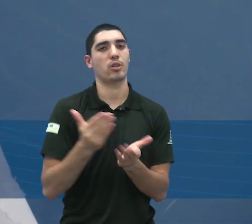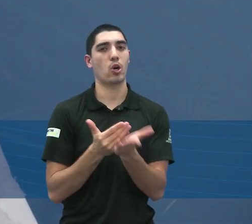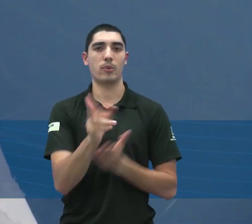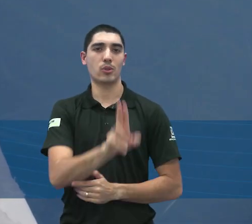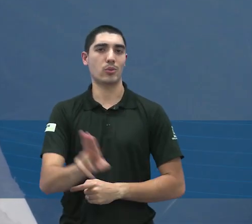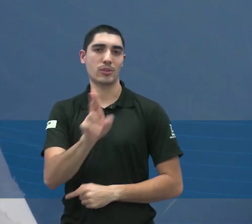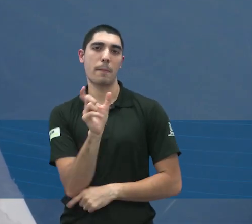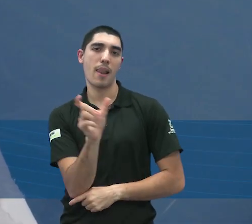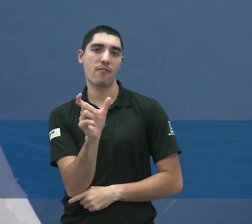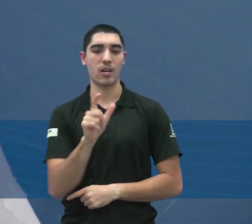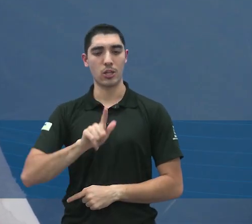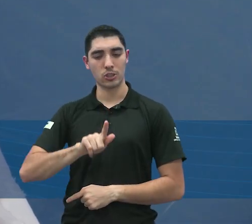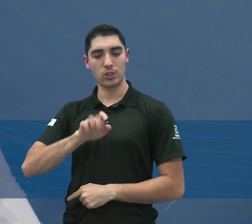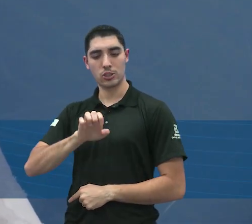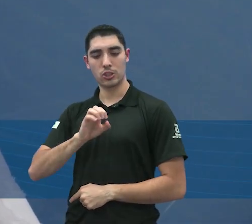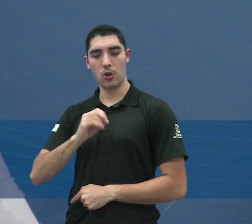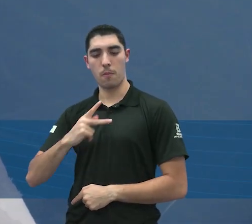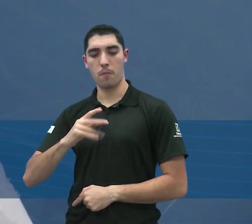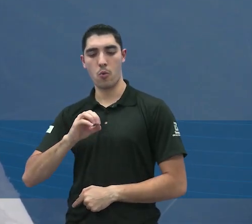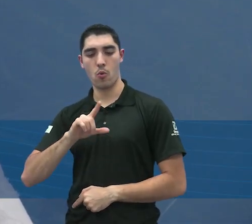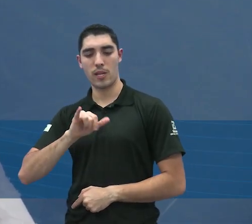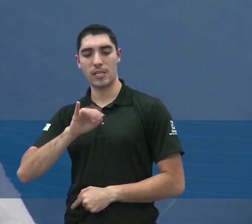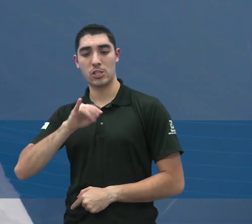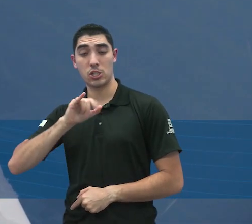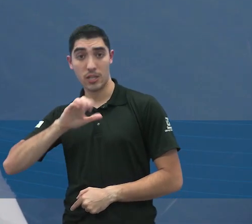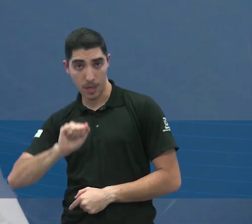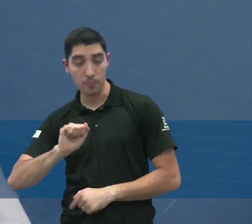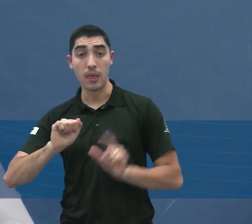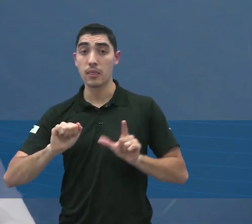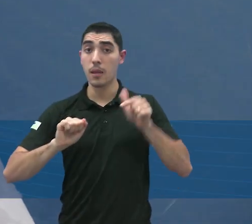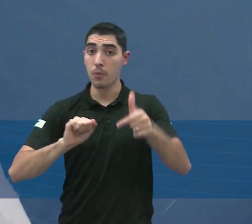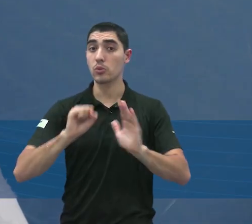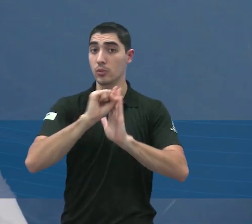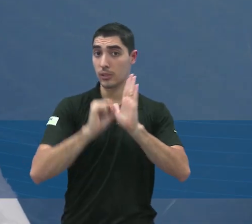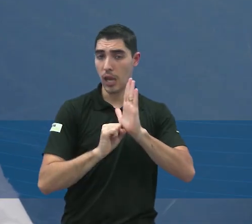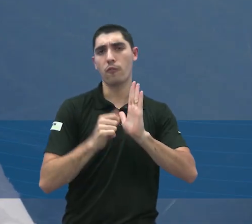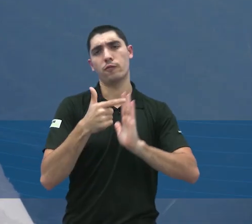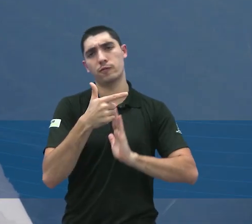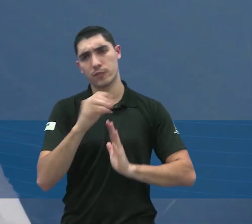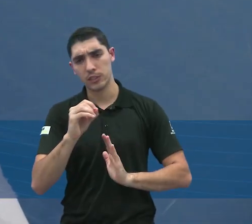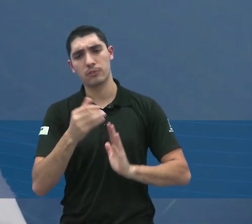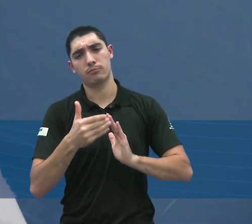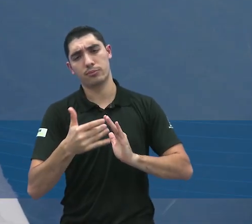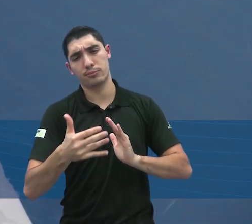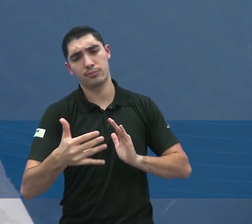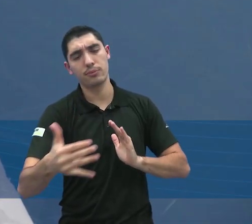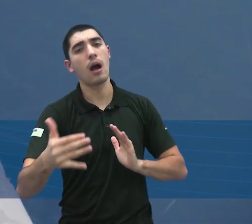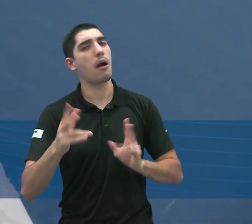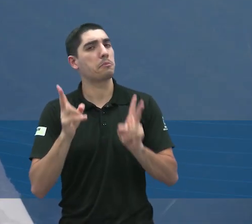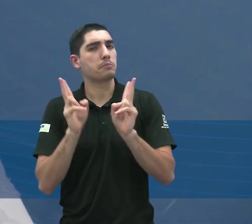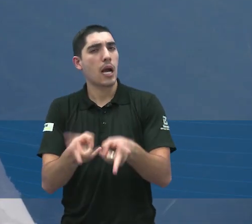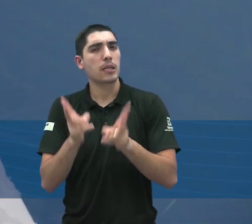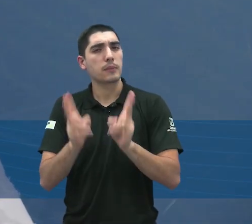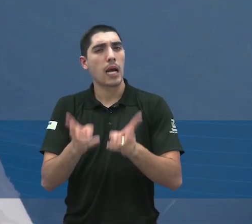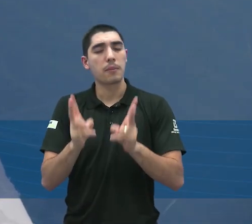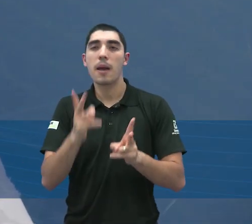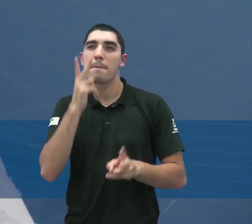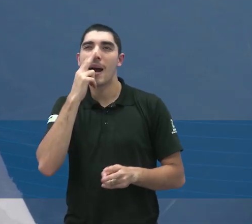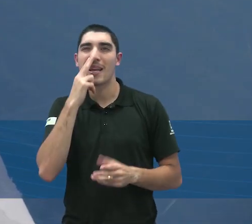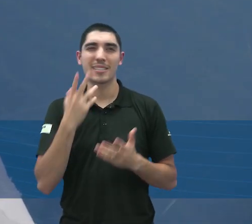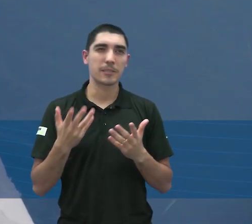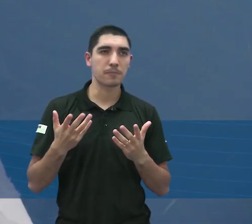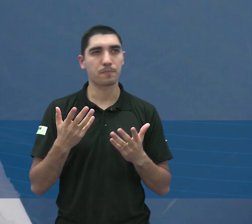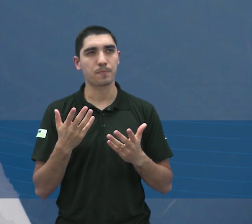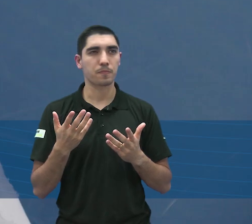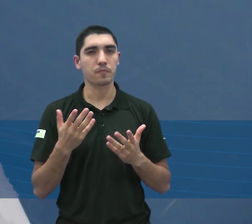E ao longo do século XX a geopolítica foi ganhando novos contornos, né? Então ela foi deixando, não